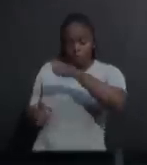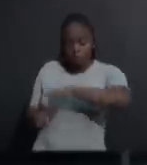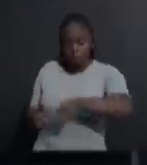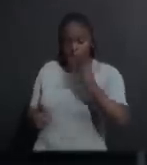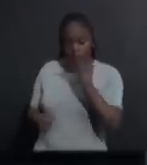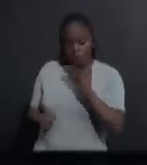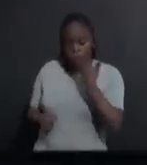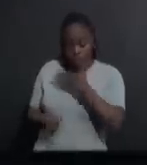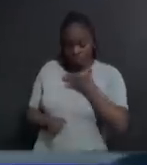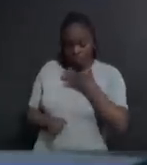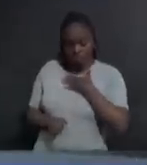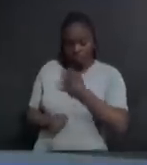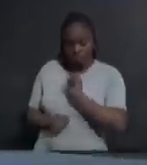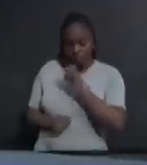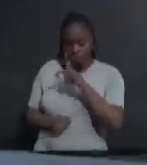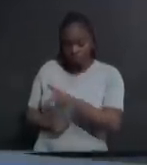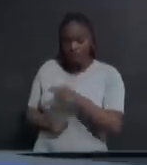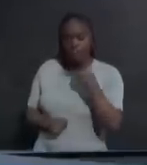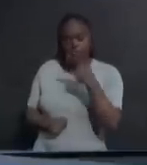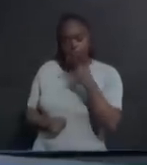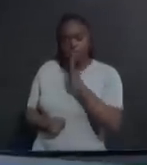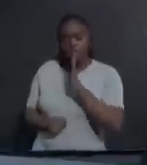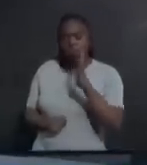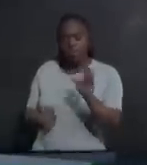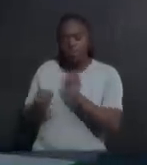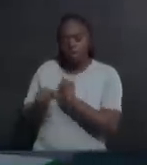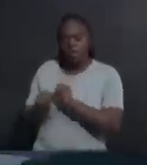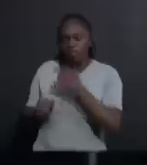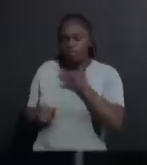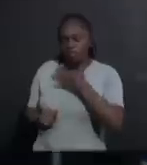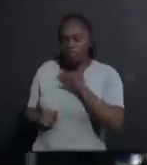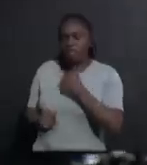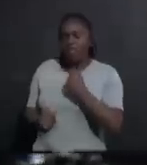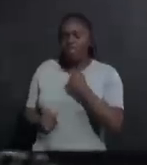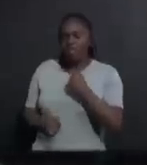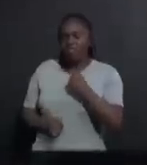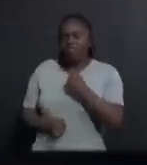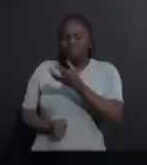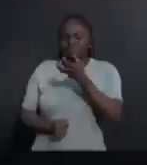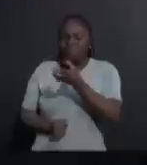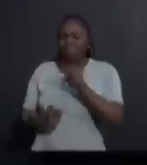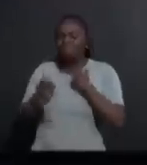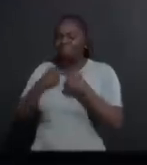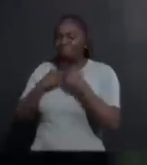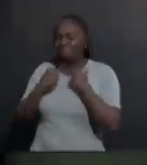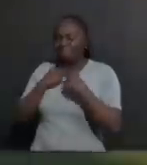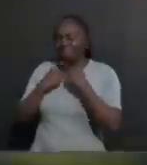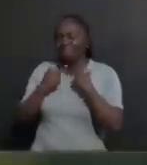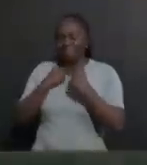favor. Eu prometo que eu, faz para mim esse doce, eu estou muito aguado.